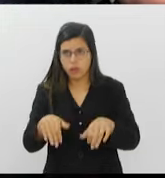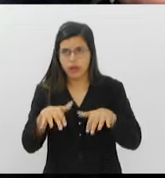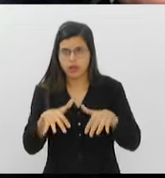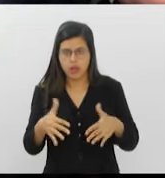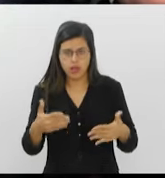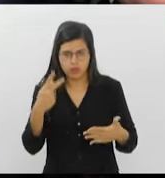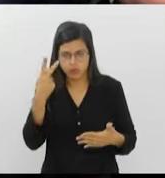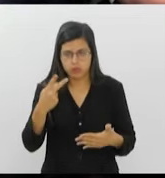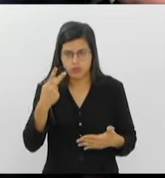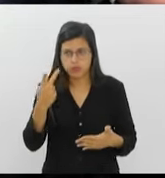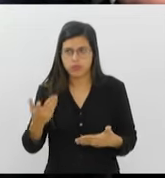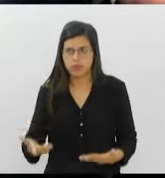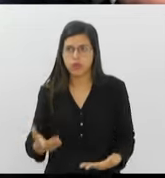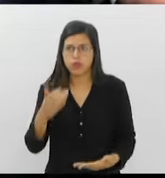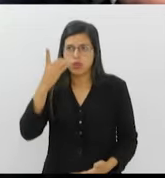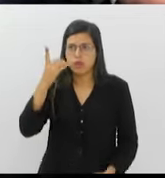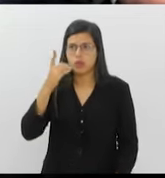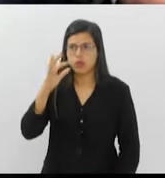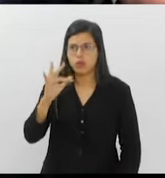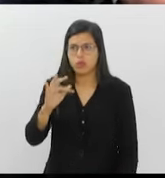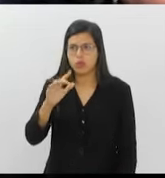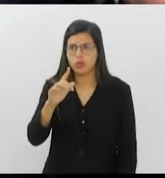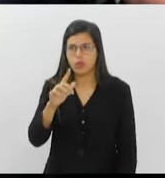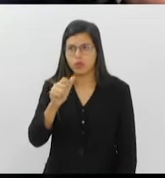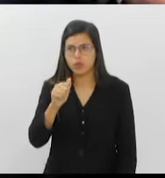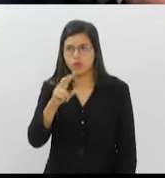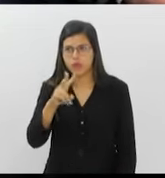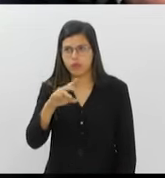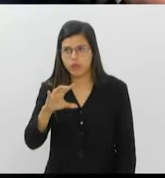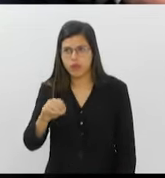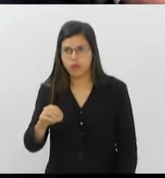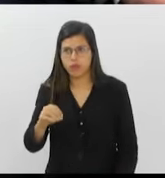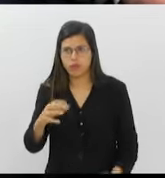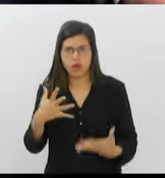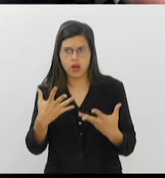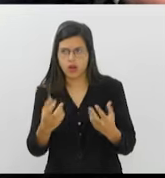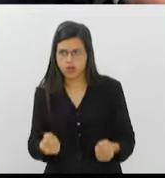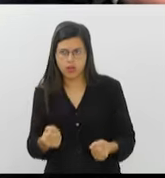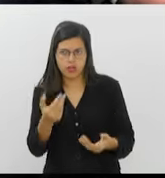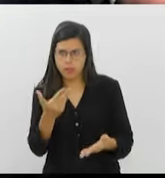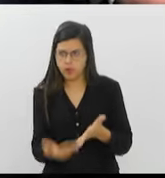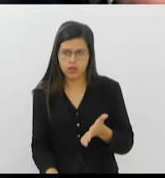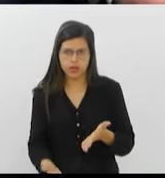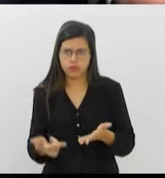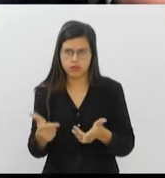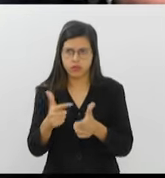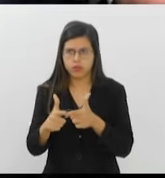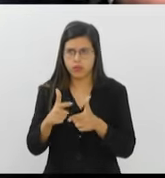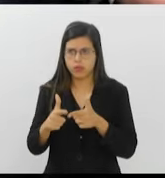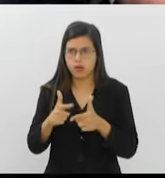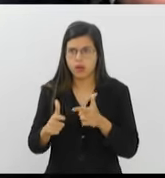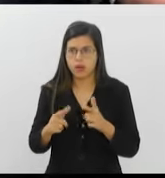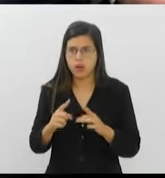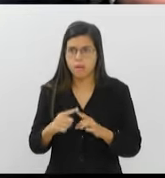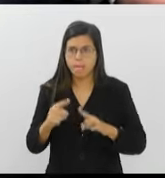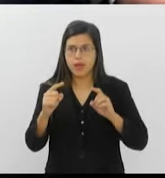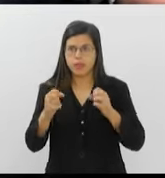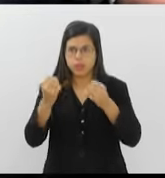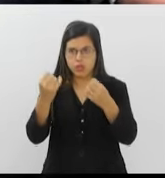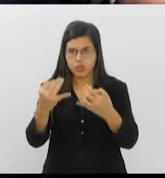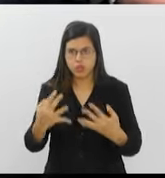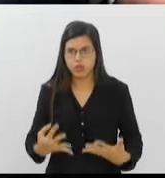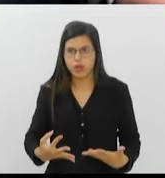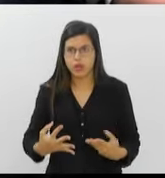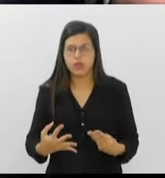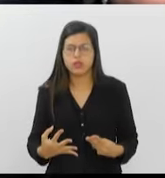não, o deputado Serafini não se insurge quanto ao voto, ele topa ser derrotado, não há problema nisso. A questão só é a explicação da